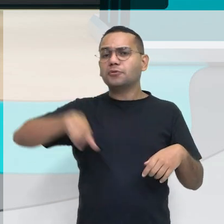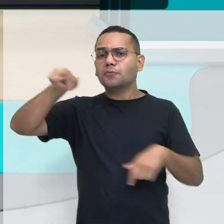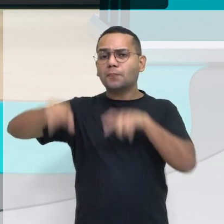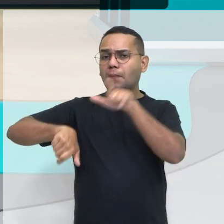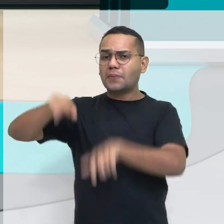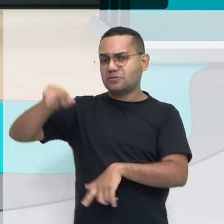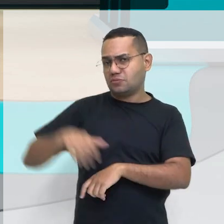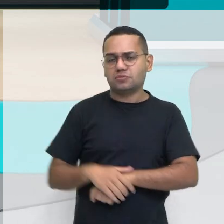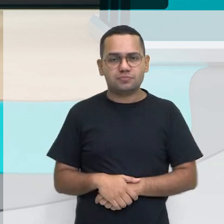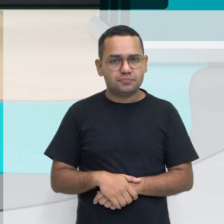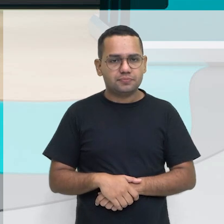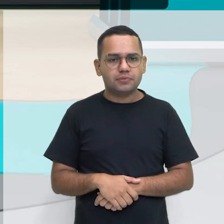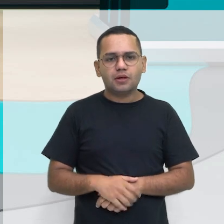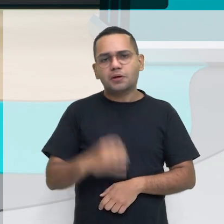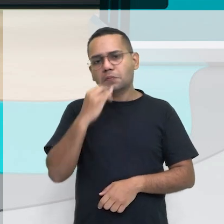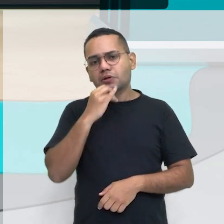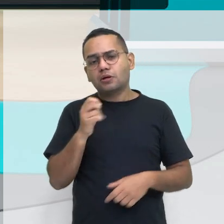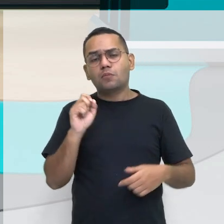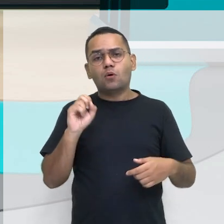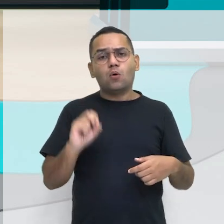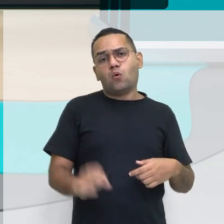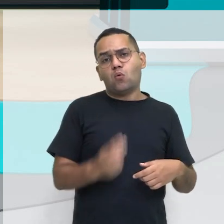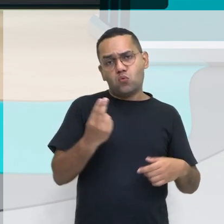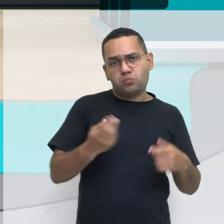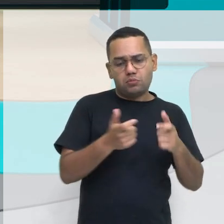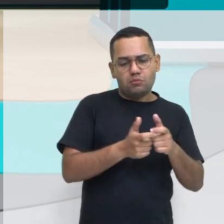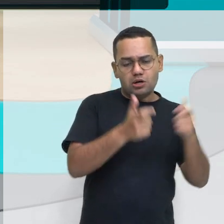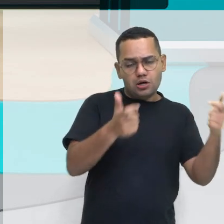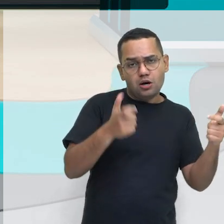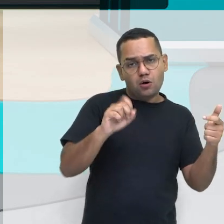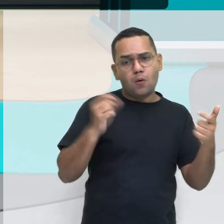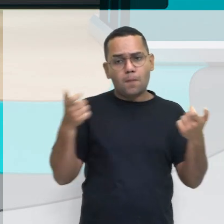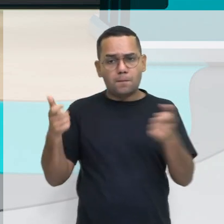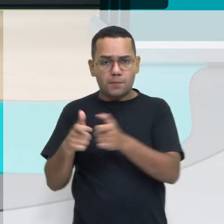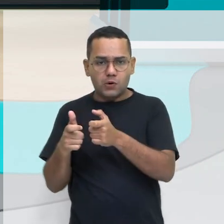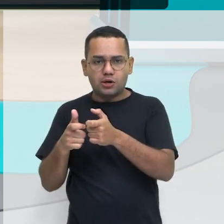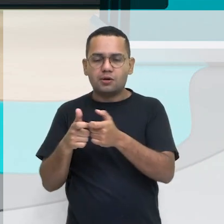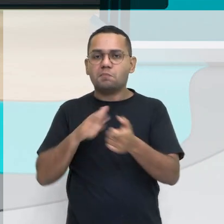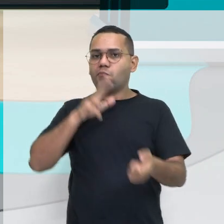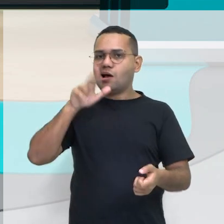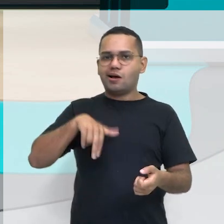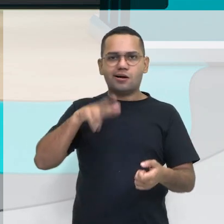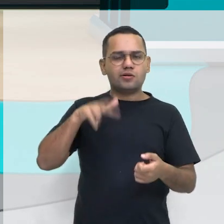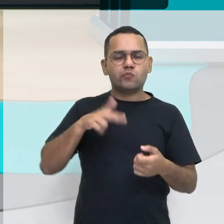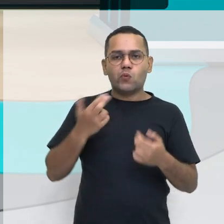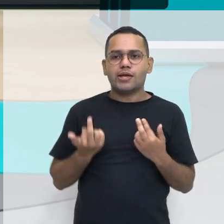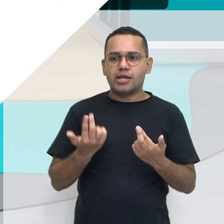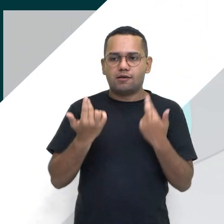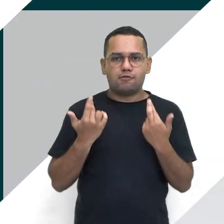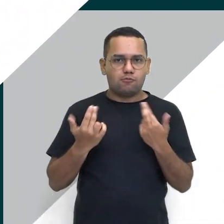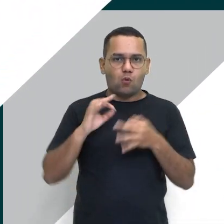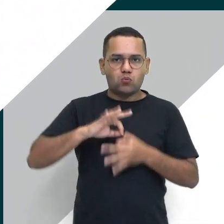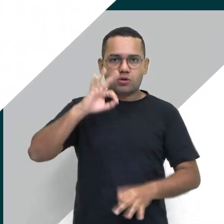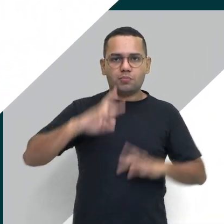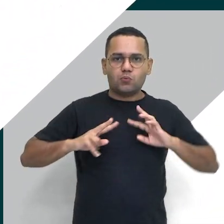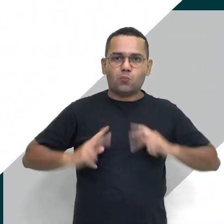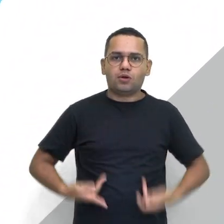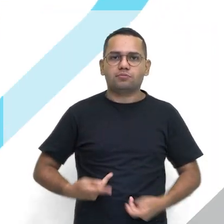Ou são muito grandes ou pequenas, mas jamais do tamanho humano.